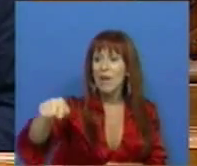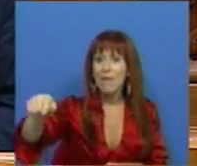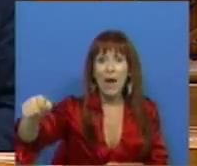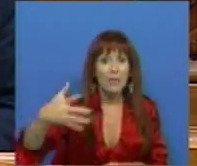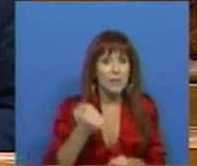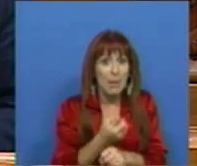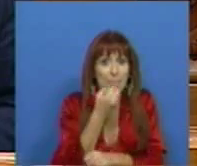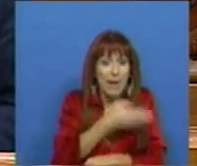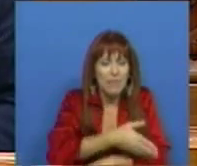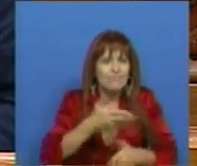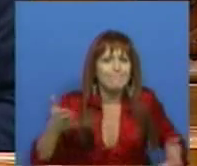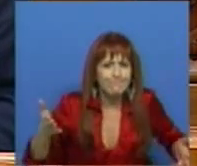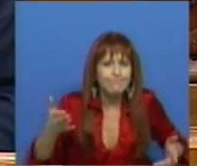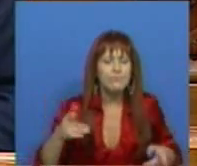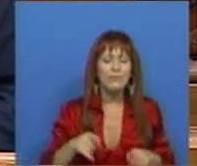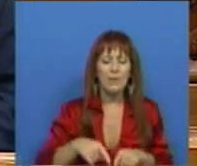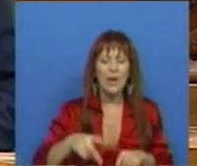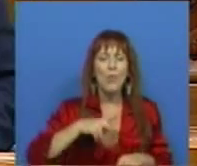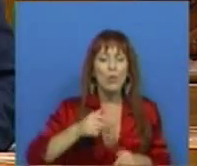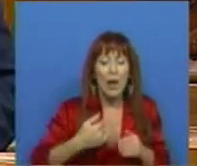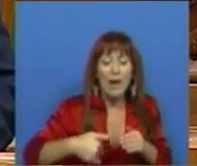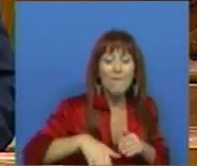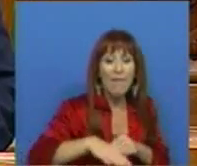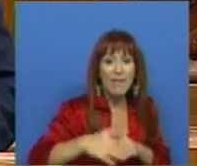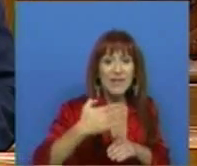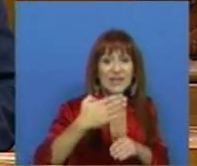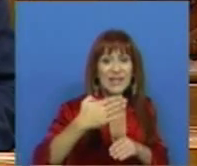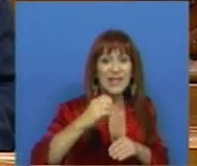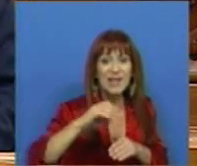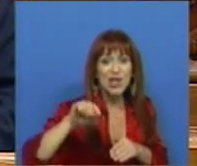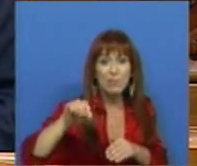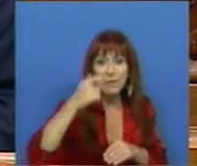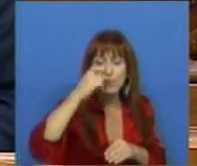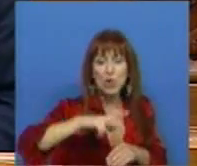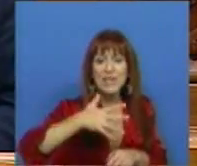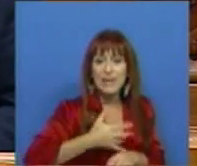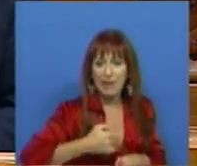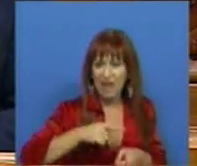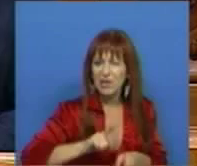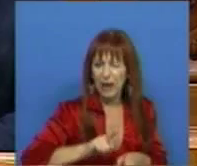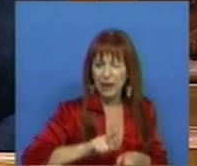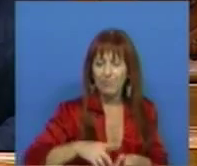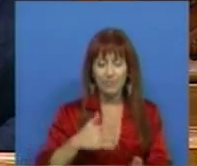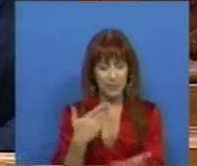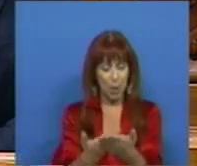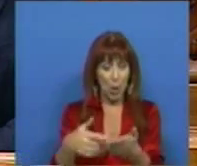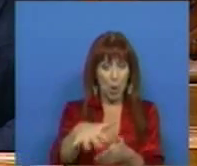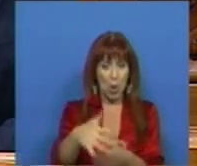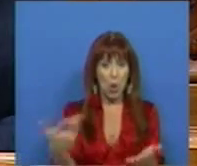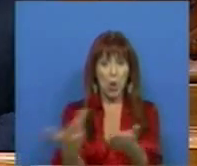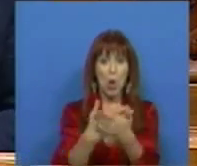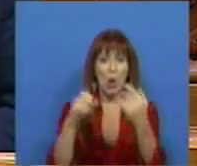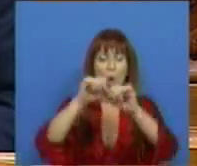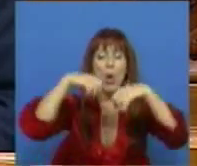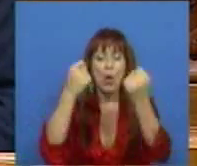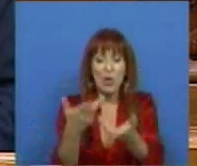ficar sem trabalho. Portugal está a um passo dos 700 mil desempregados. Perante este cenário económico e